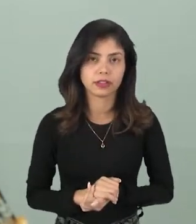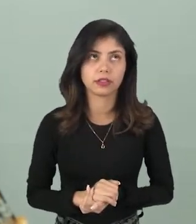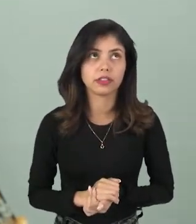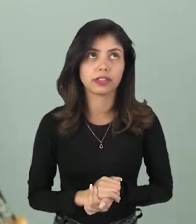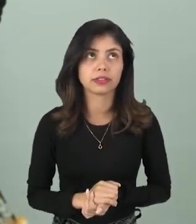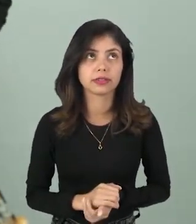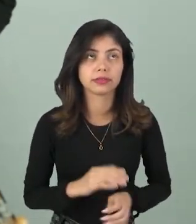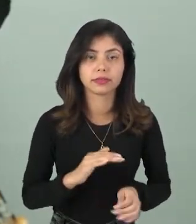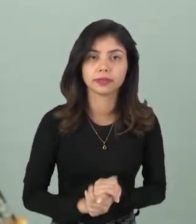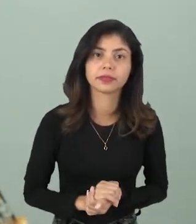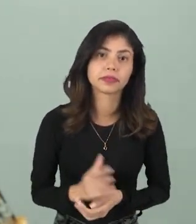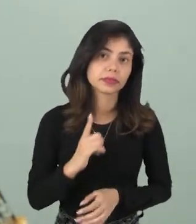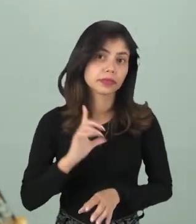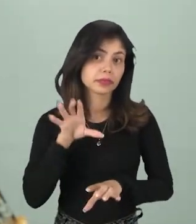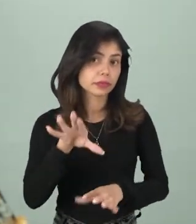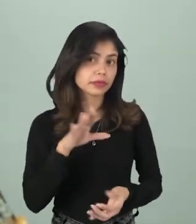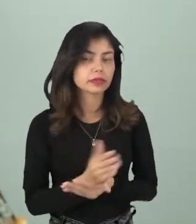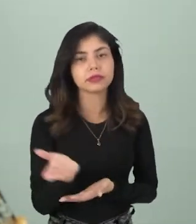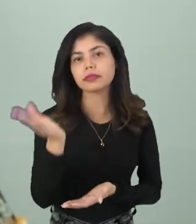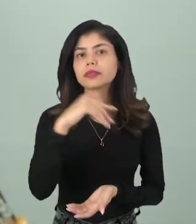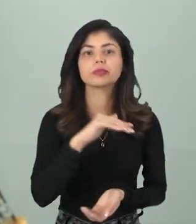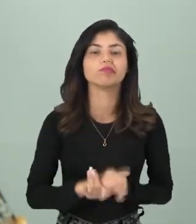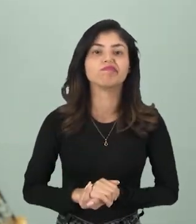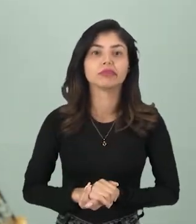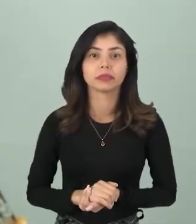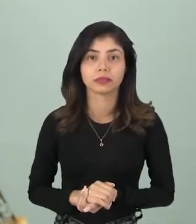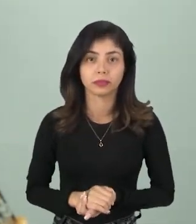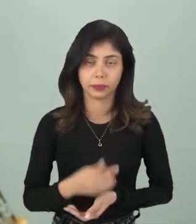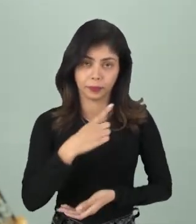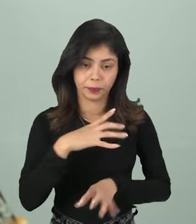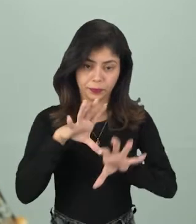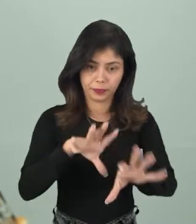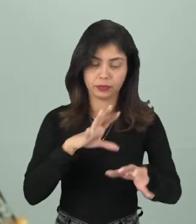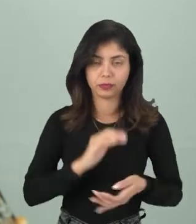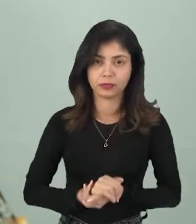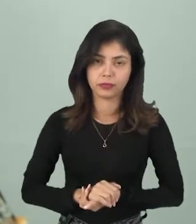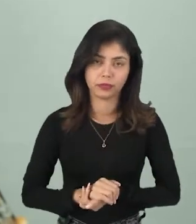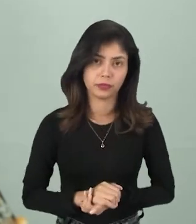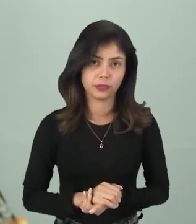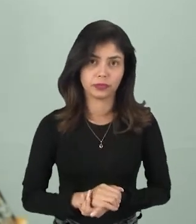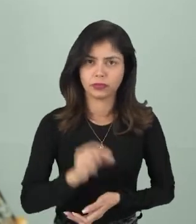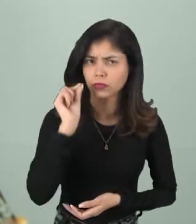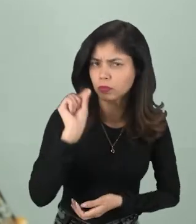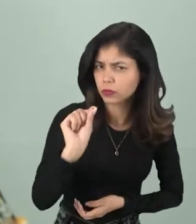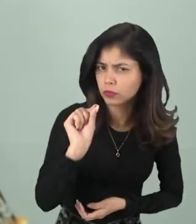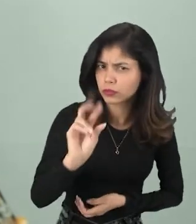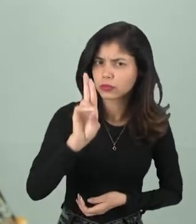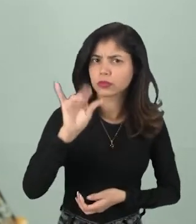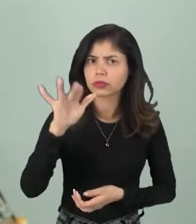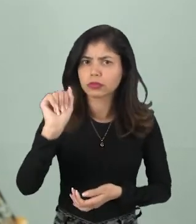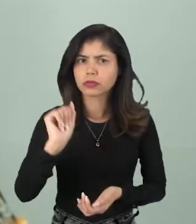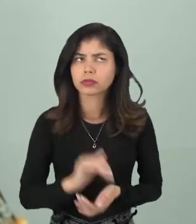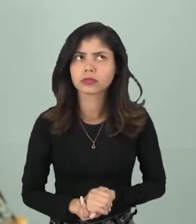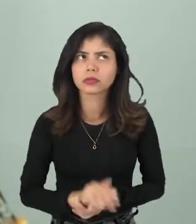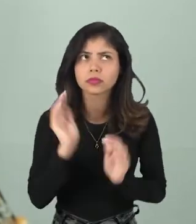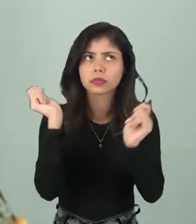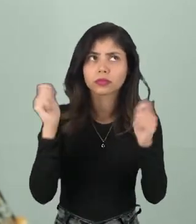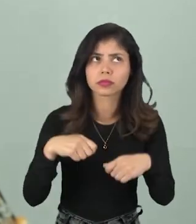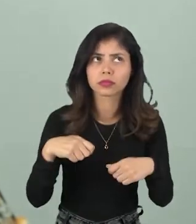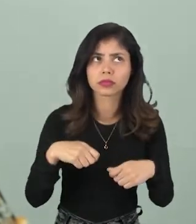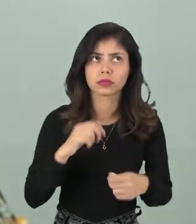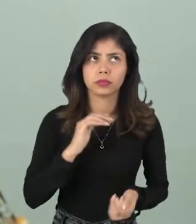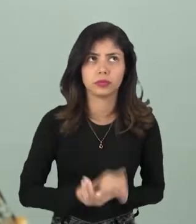juntos essa situação Então vamos lá nós temos aqui o que Bianca e Ana Júlia